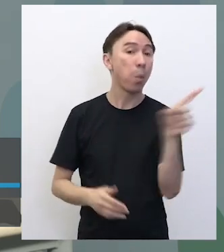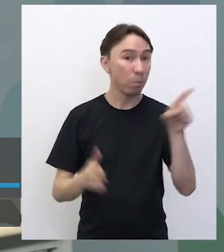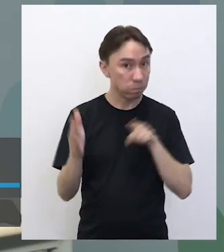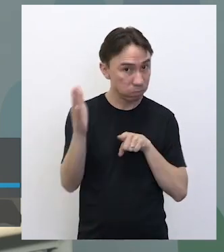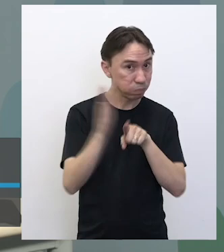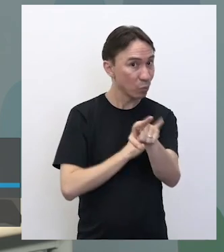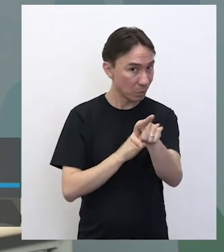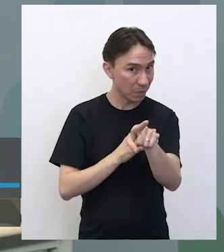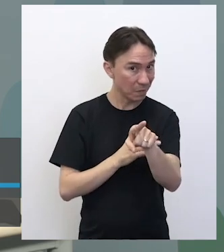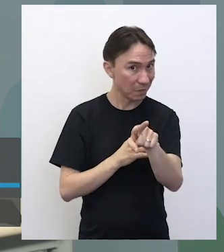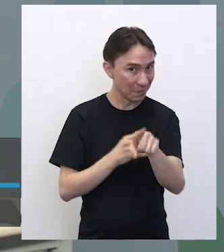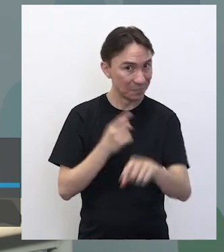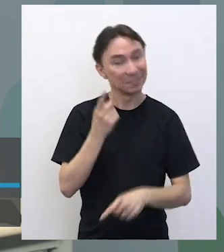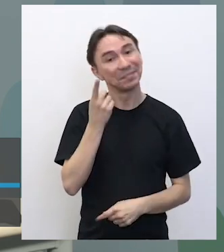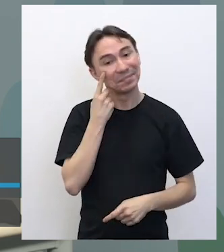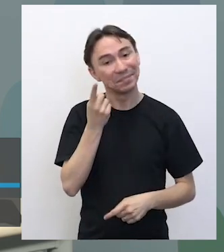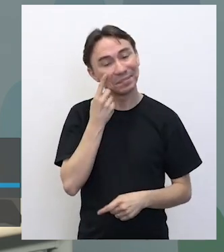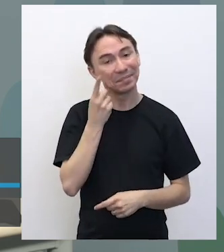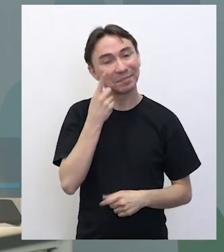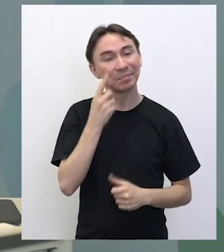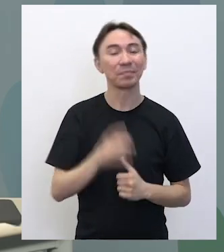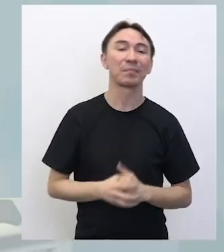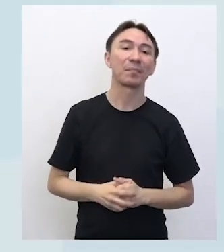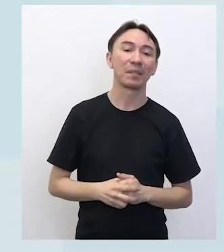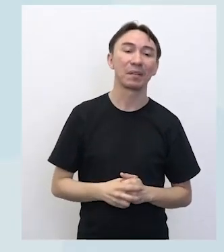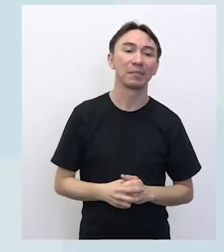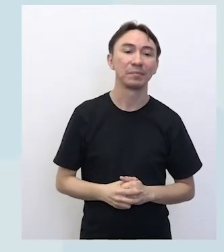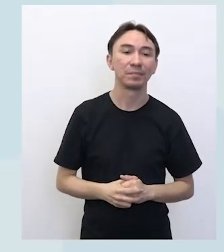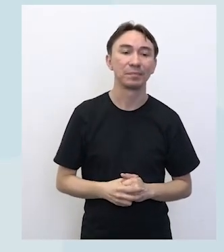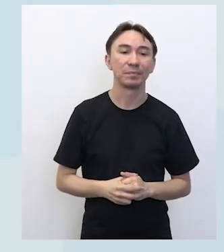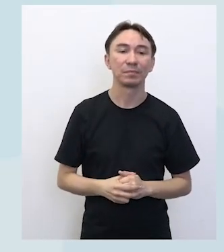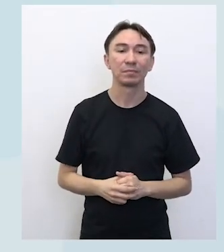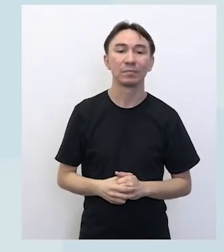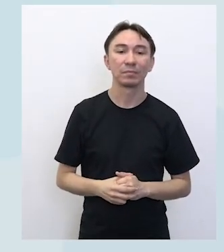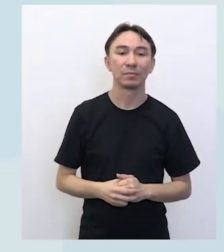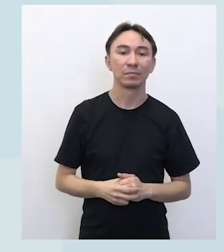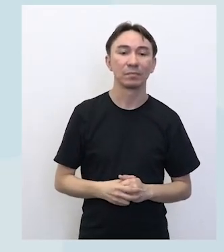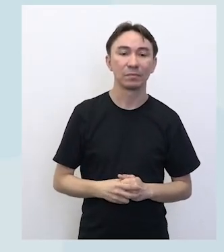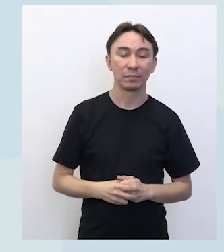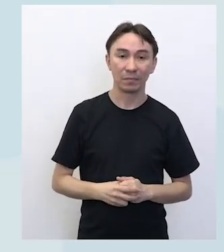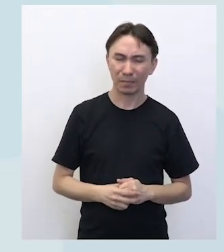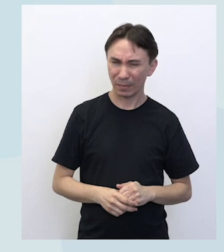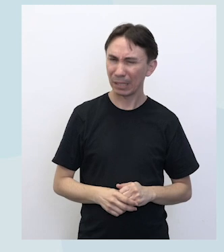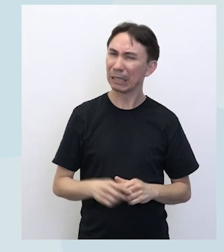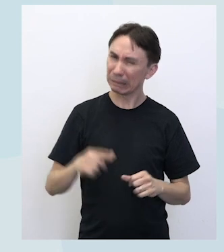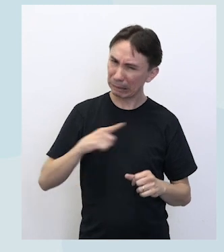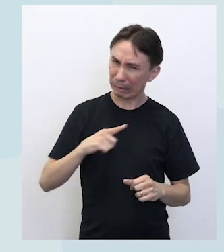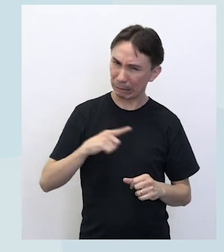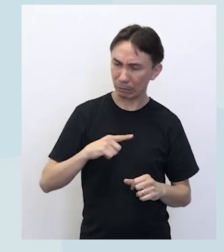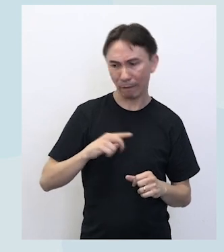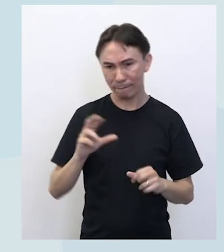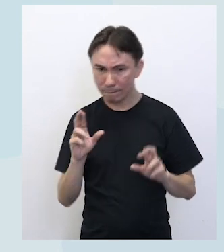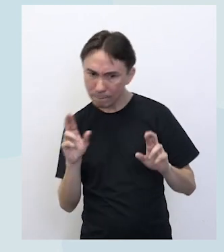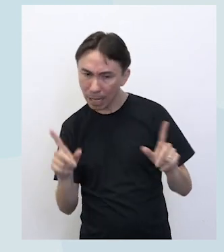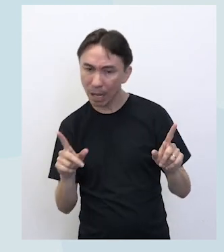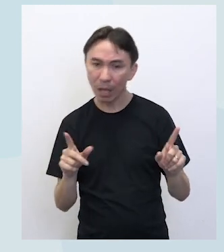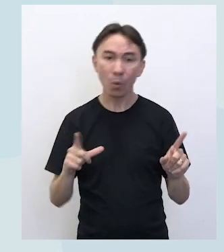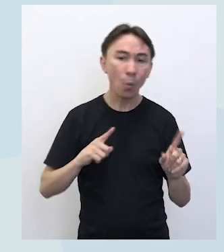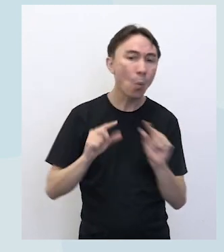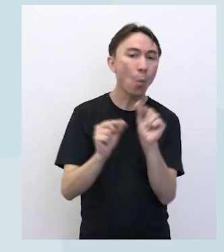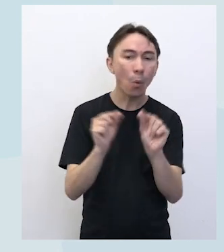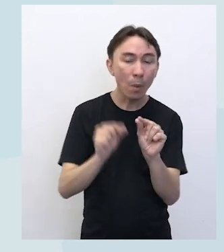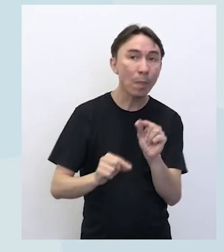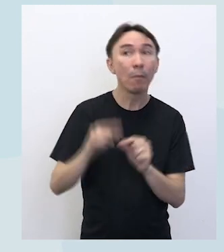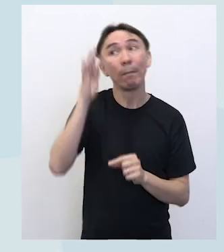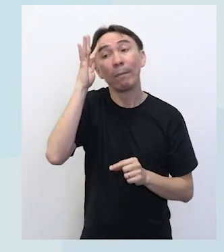para vocês, que é a seguinte: será que há alguma diferença entre o filosofar de